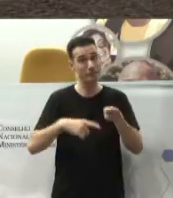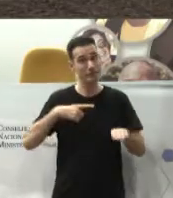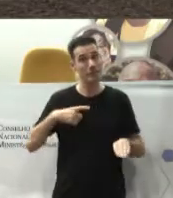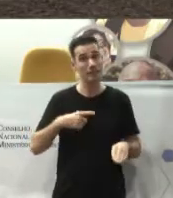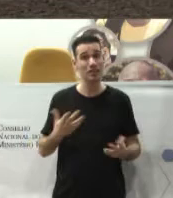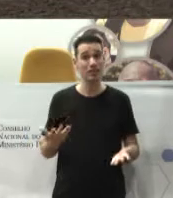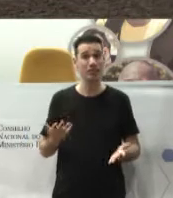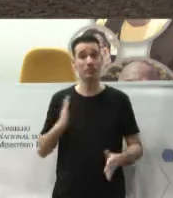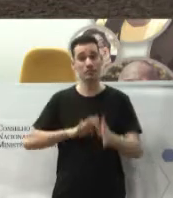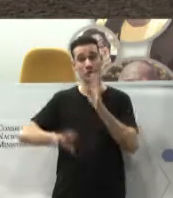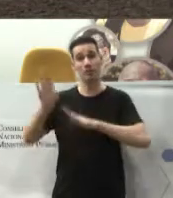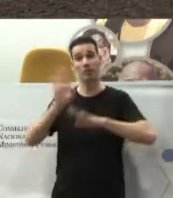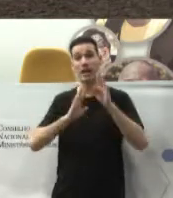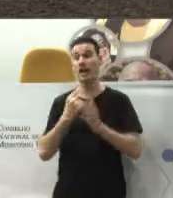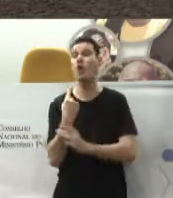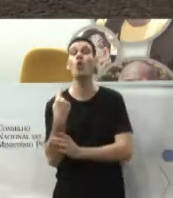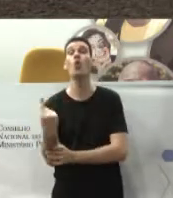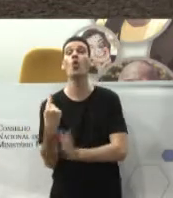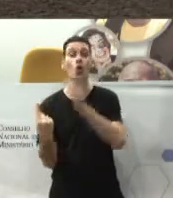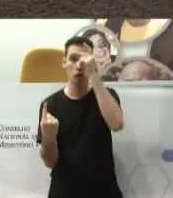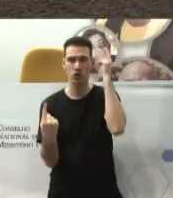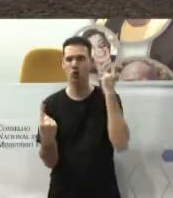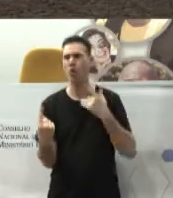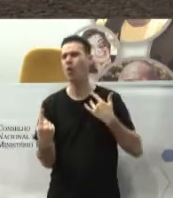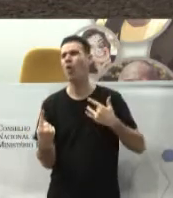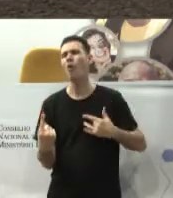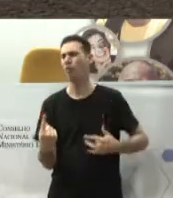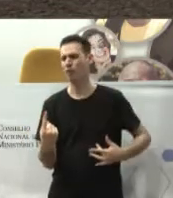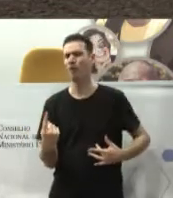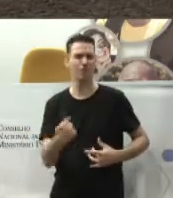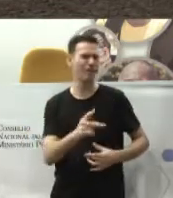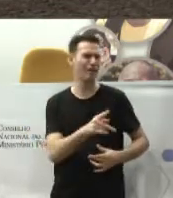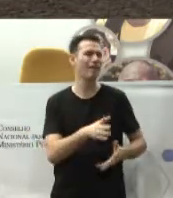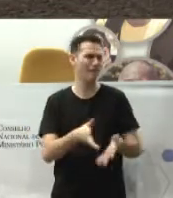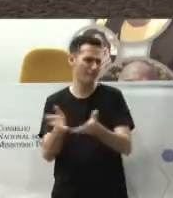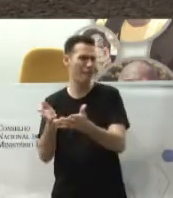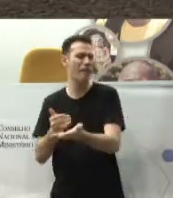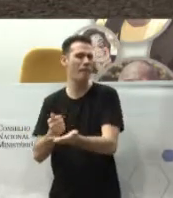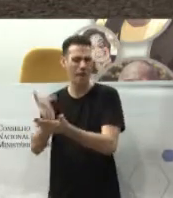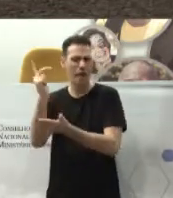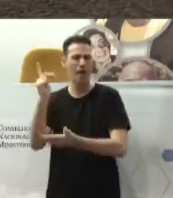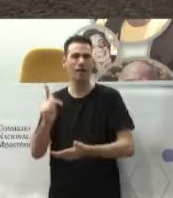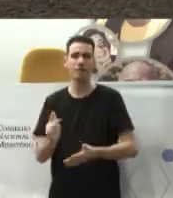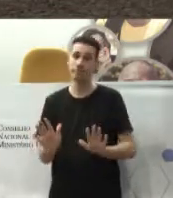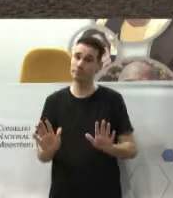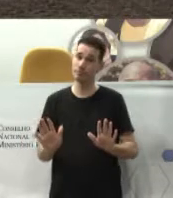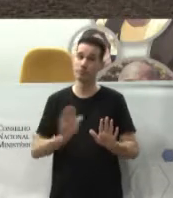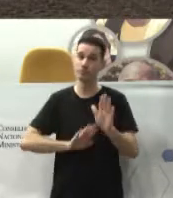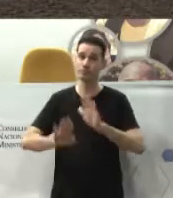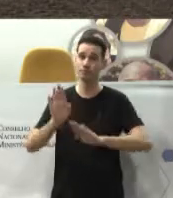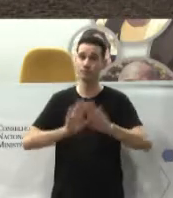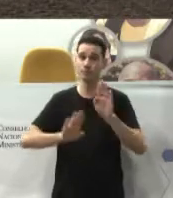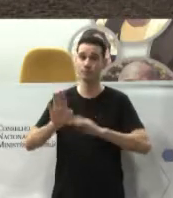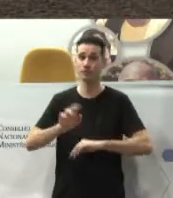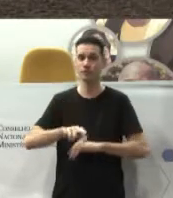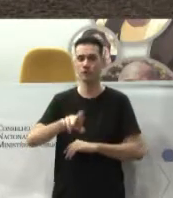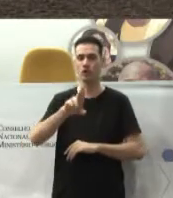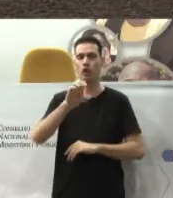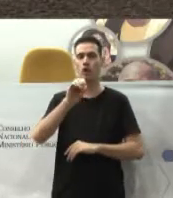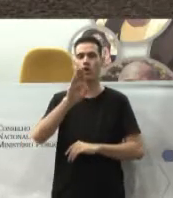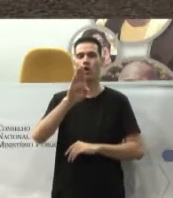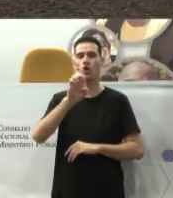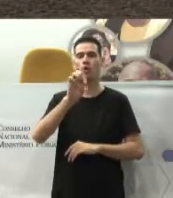é simplesmente dar para uma pessoa. E aí é uma curiosidade interessante. Há um livro de Roberto Gargarella, vocês conseguem